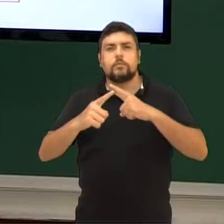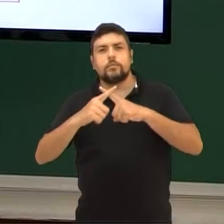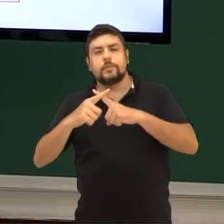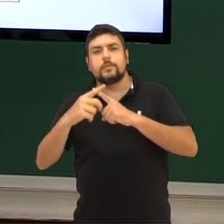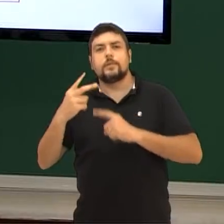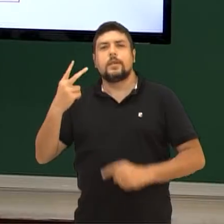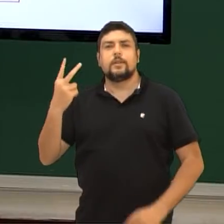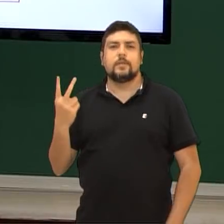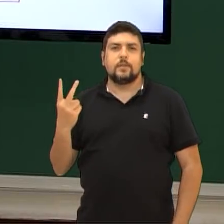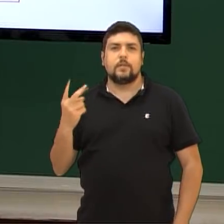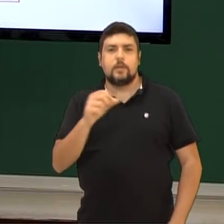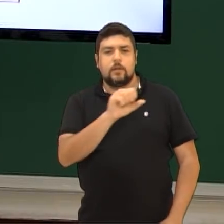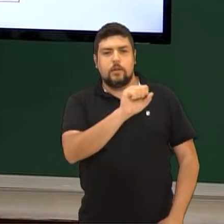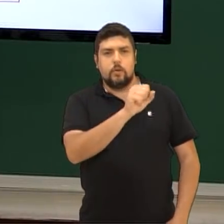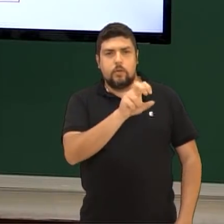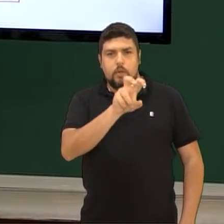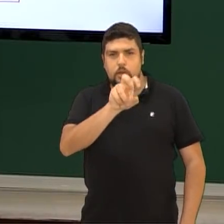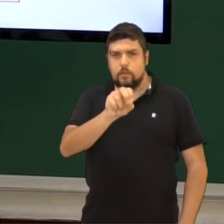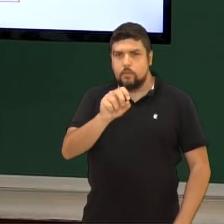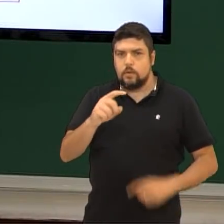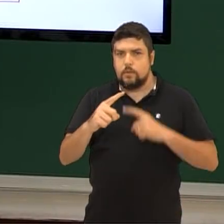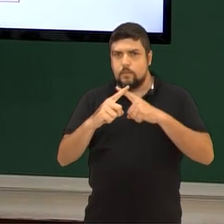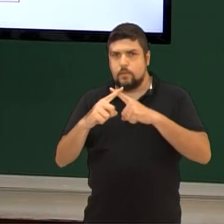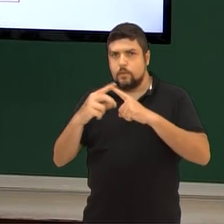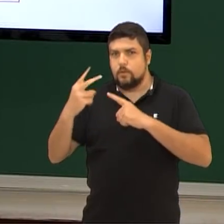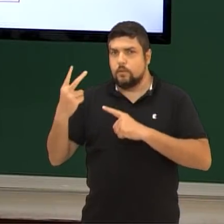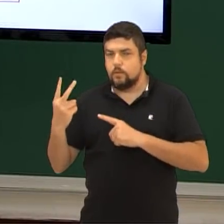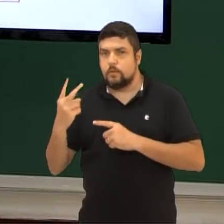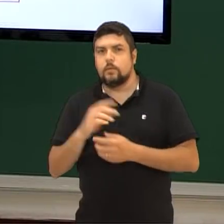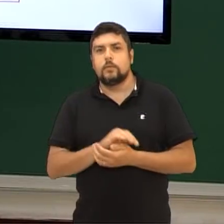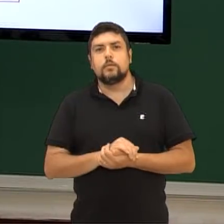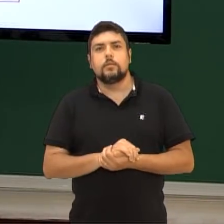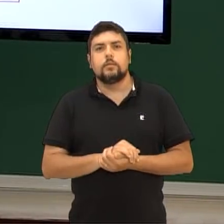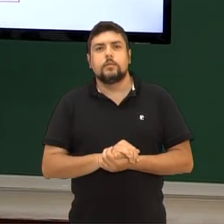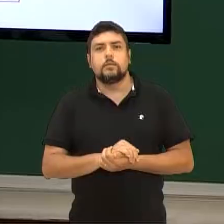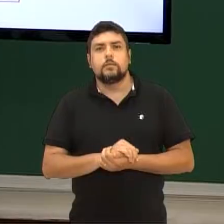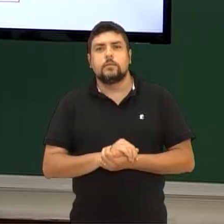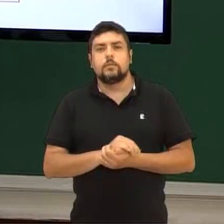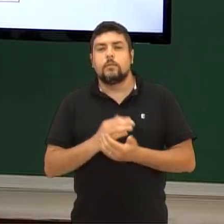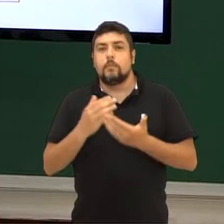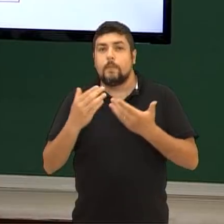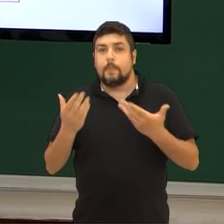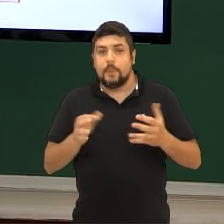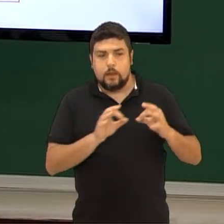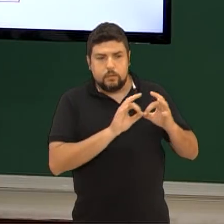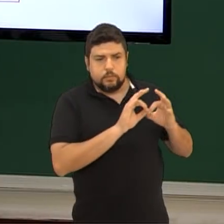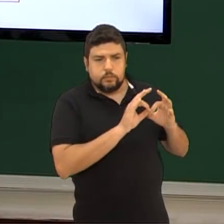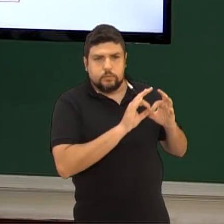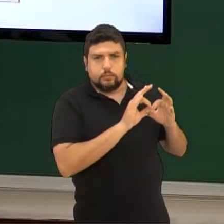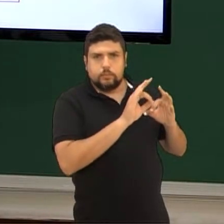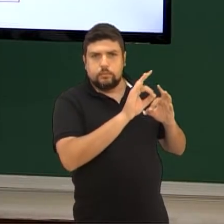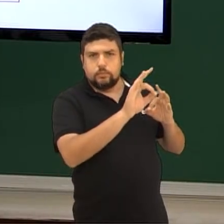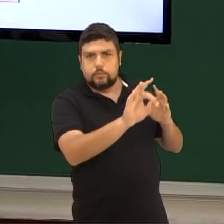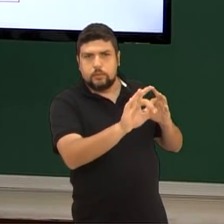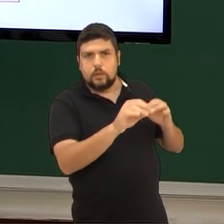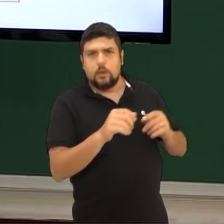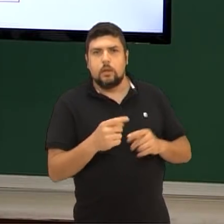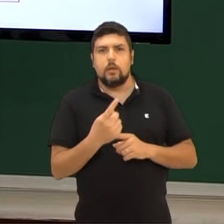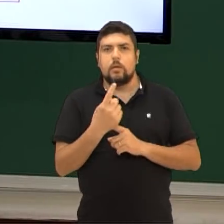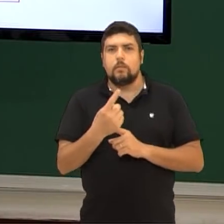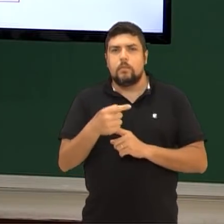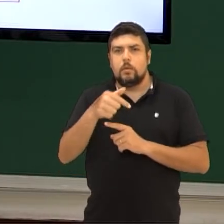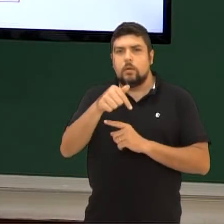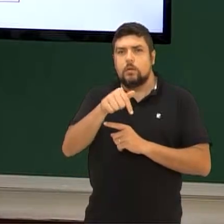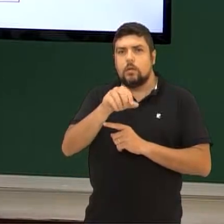hora. 850 vezes 2. Então, a distância percorrida é